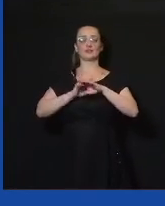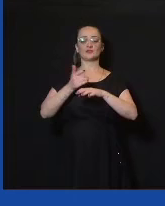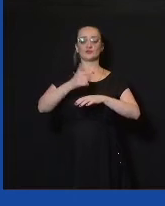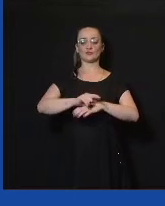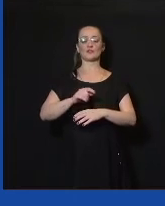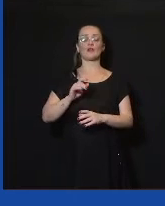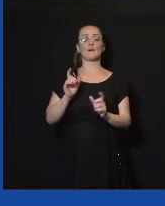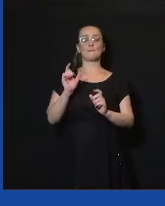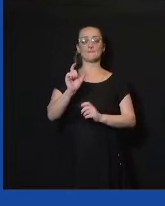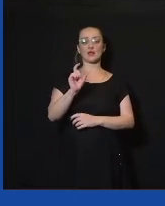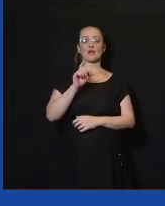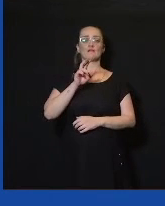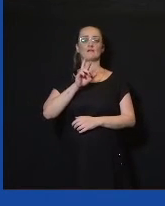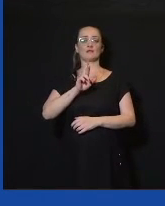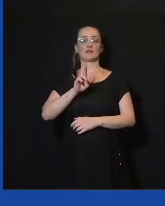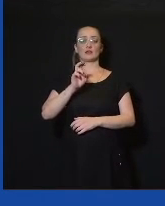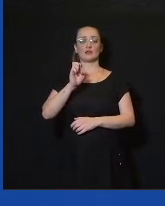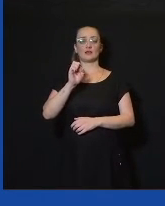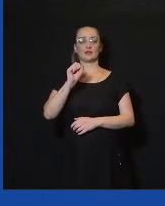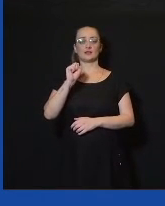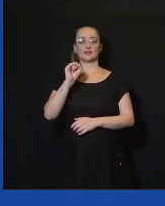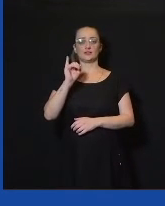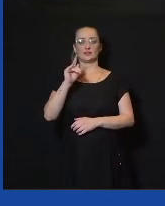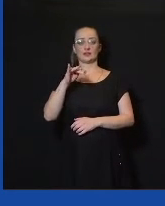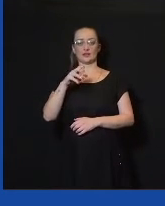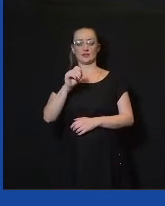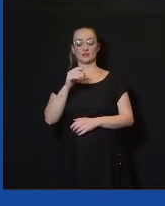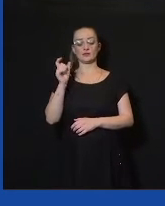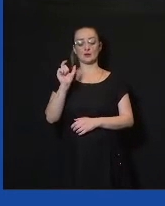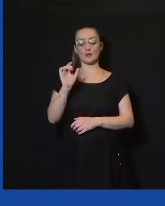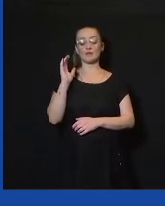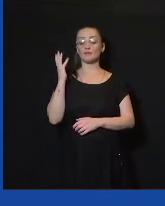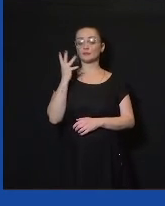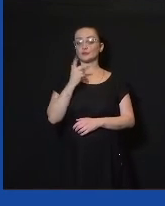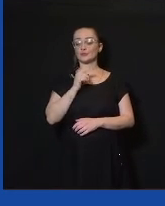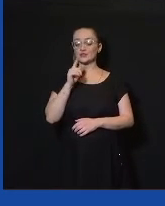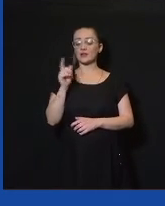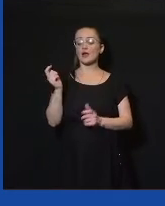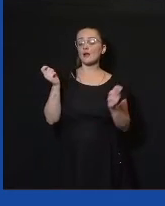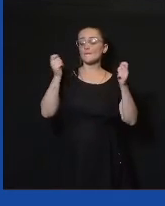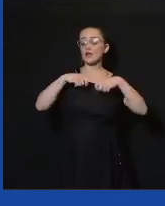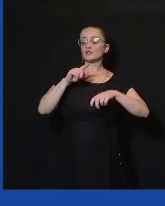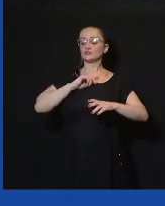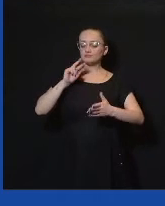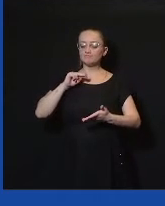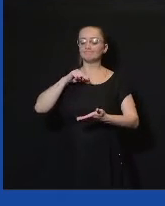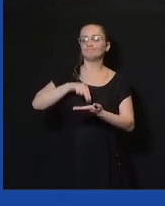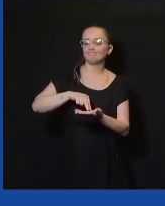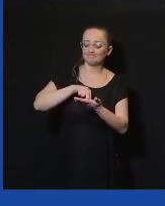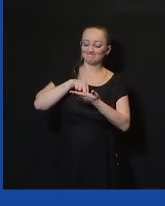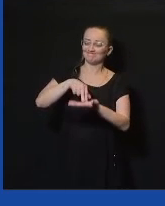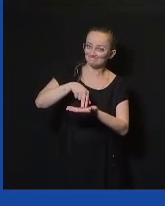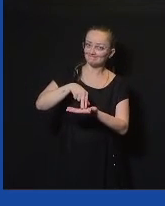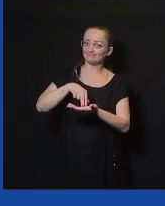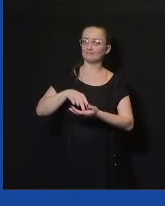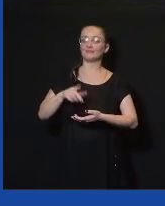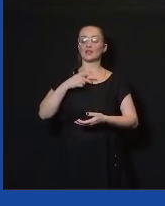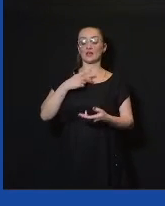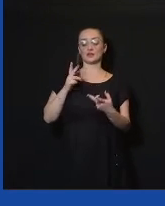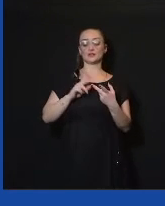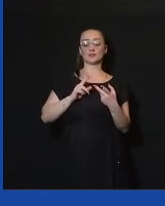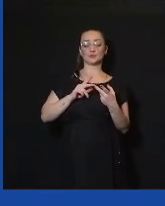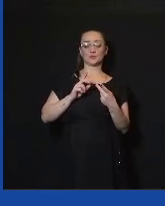resiliência, né? Que é bonita e tal. Eu acho que essa é a primeira capacidade que a gente tem de fazer isso. A segunda é que a gente está vendo um momento no